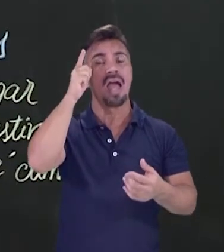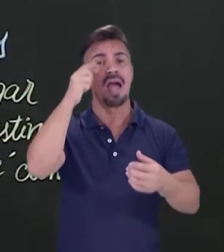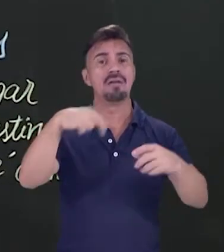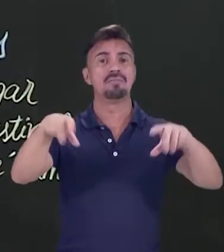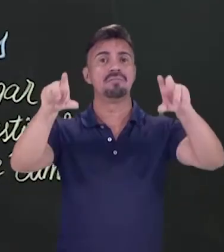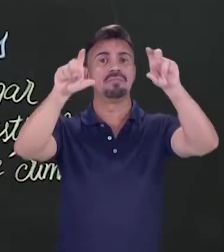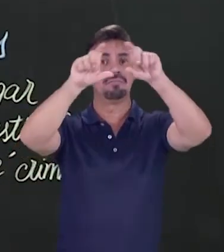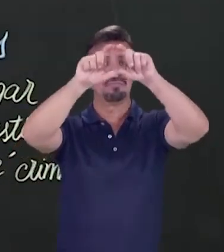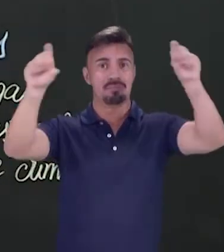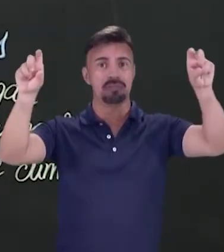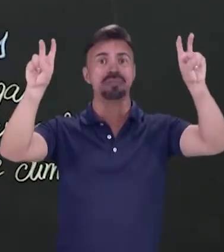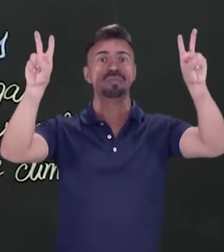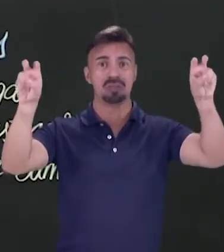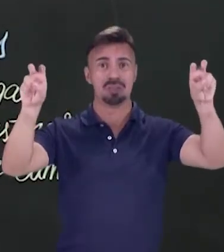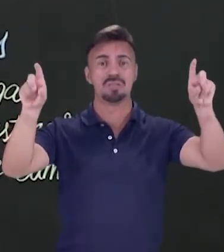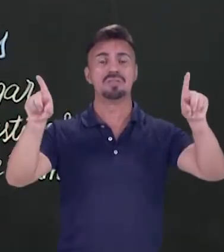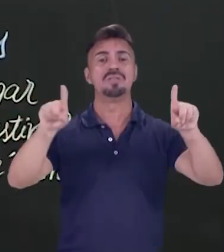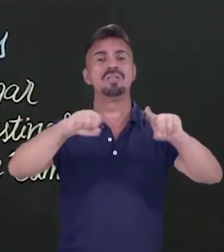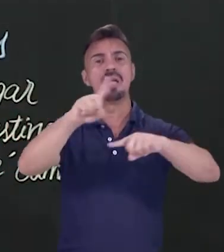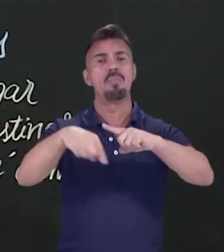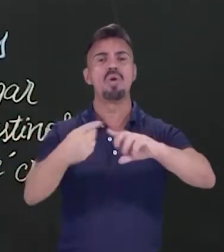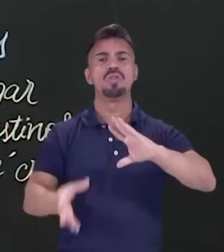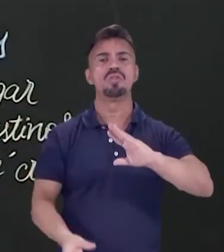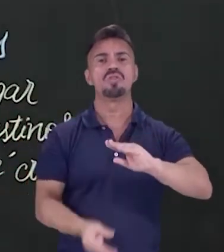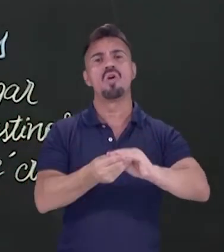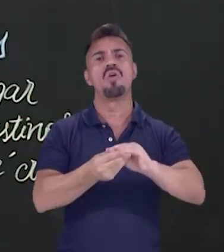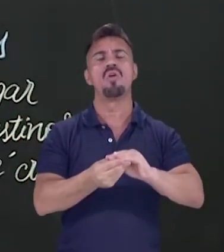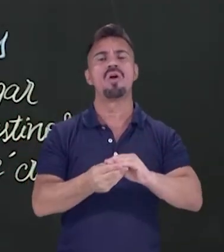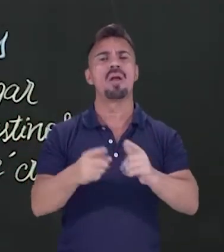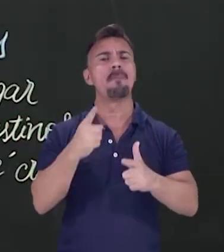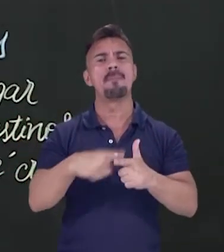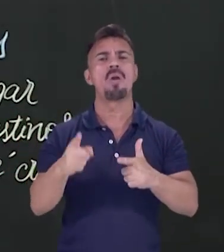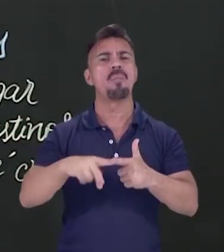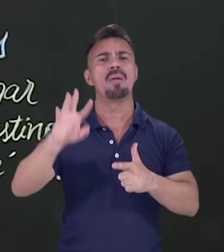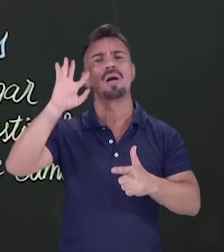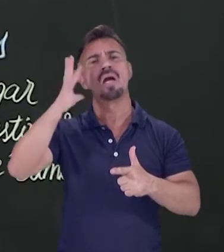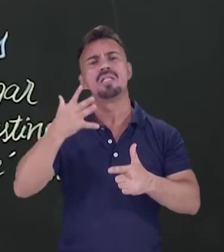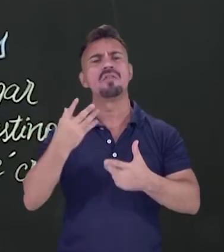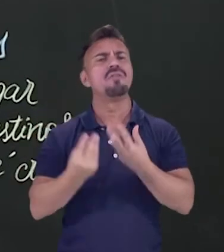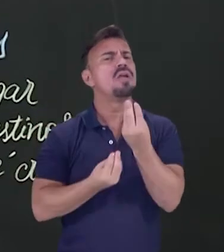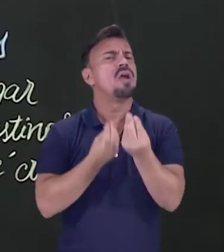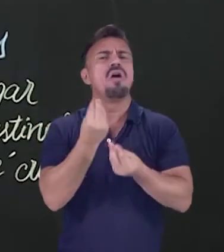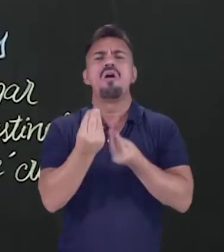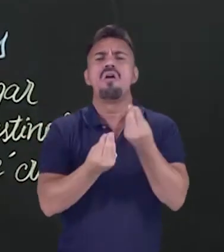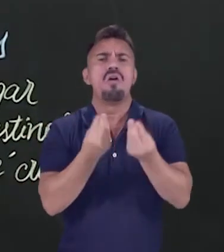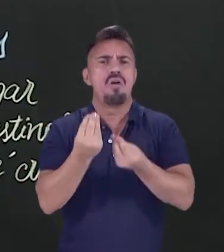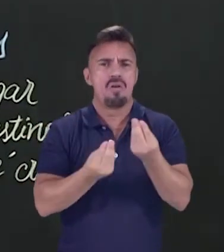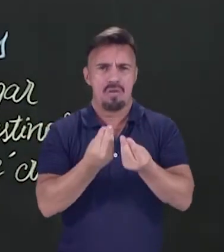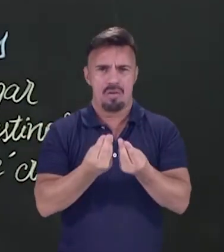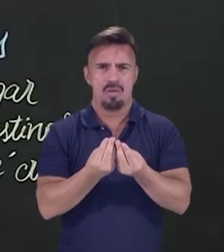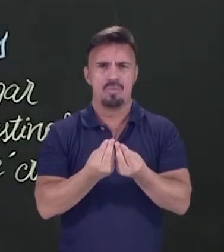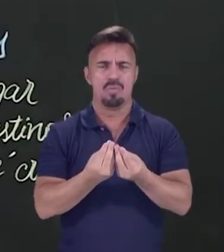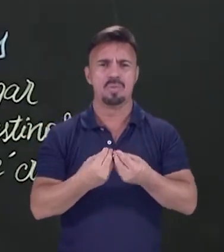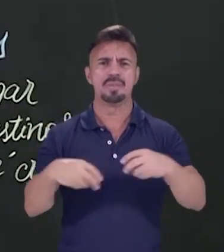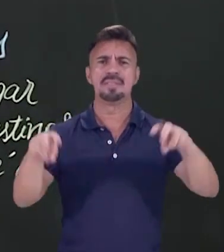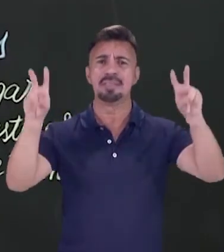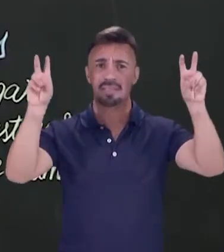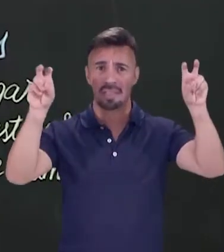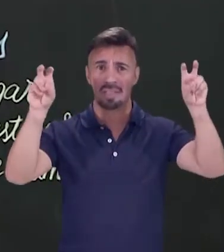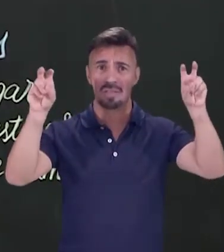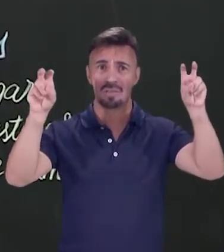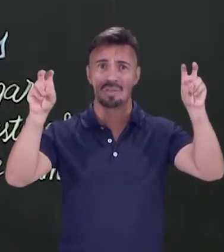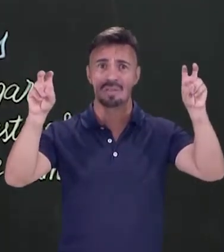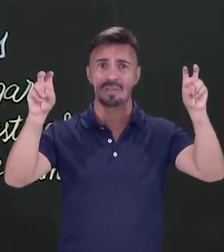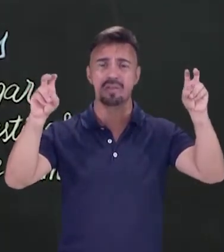título e depois concluir apresentando soluções para que este problema seja resolvido. Ou seja, títulos não